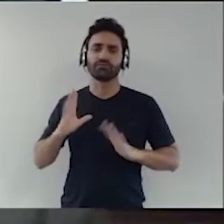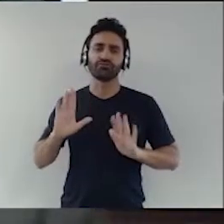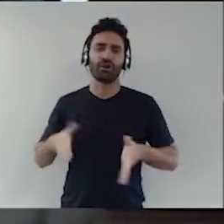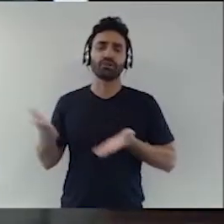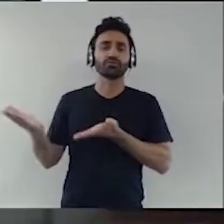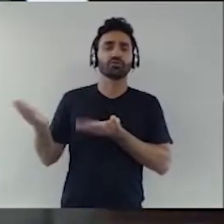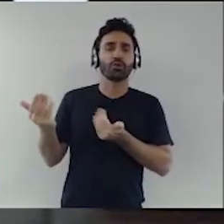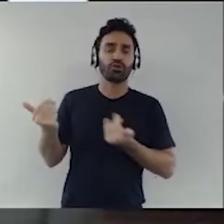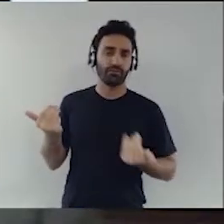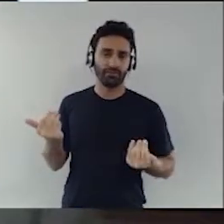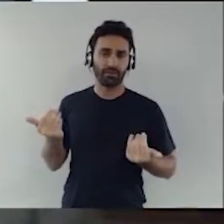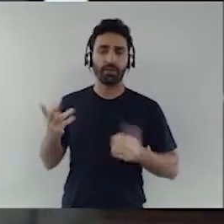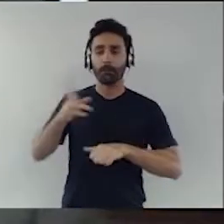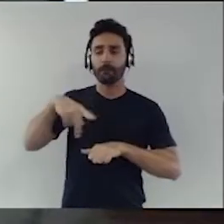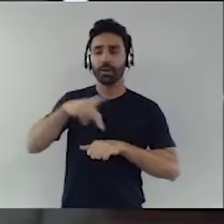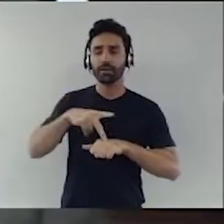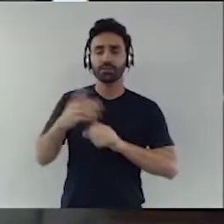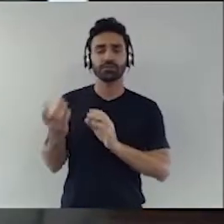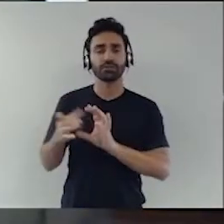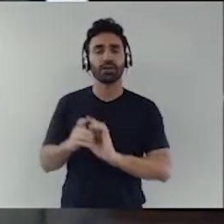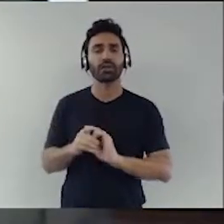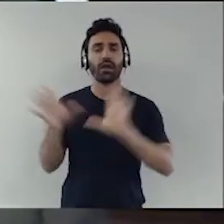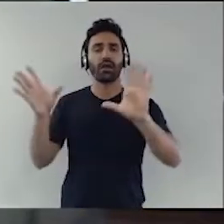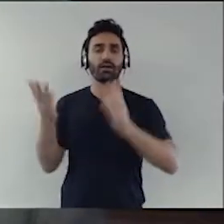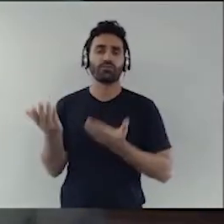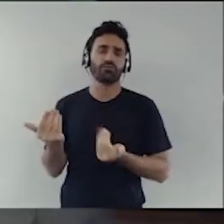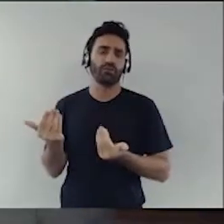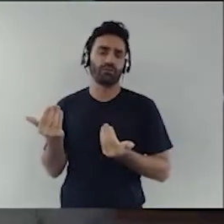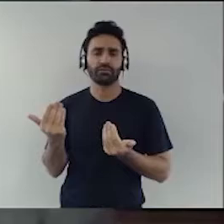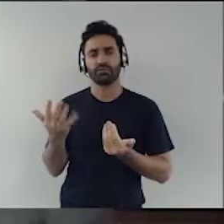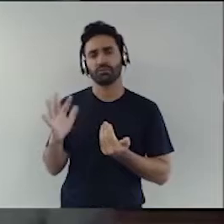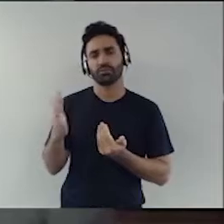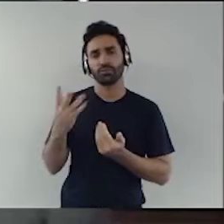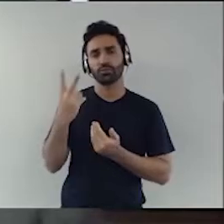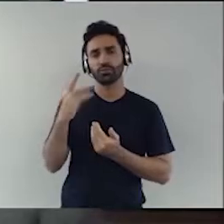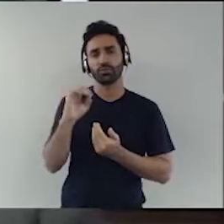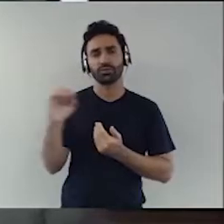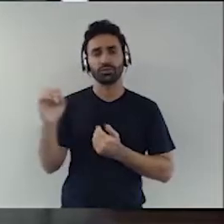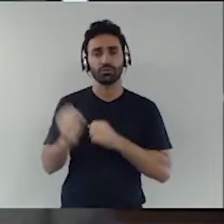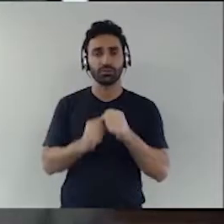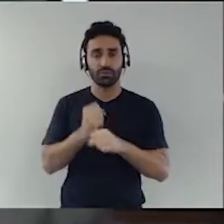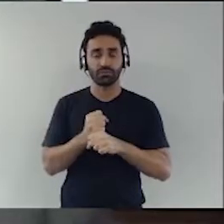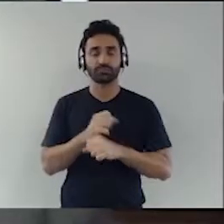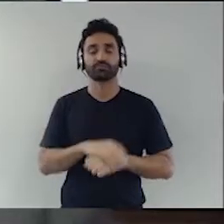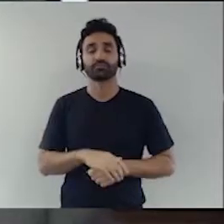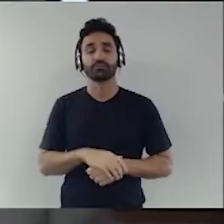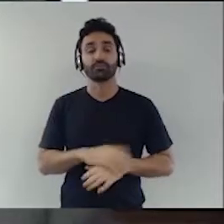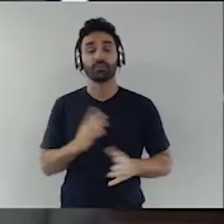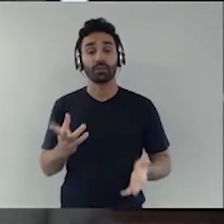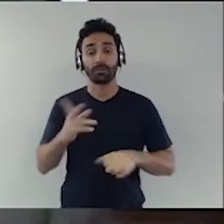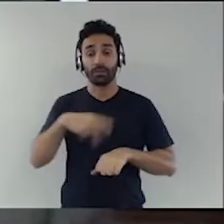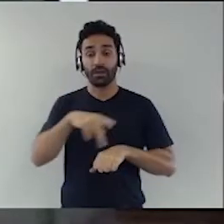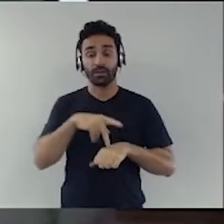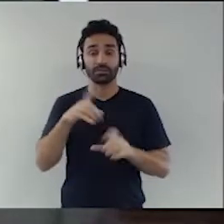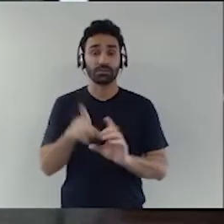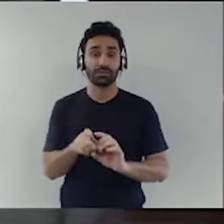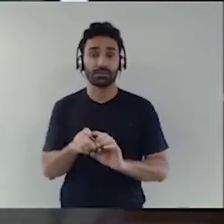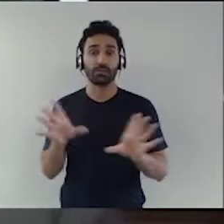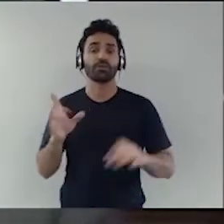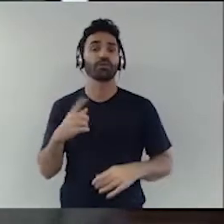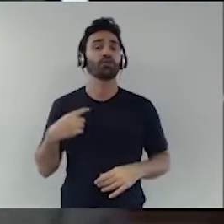juventude, uma democracia muito jovem, de pouco mais de 200 anos, E nessa democracia nós